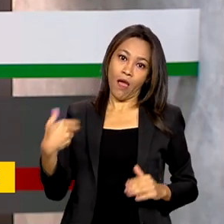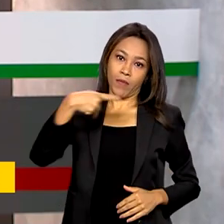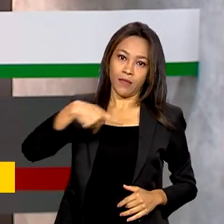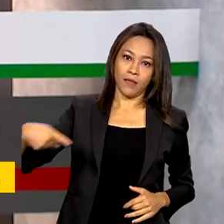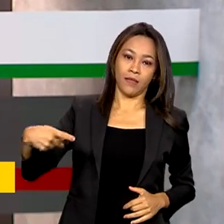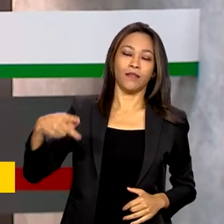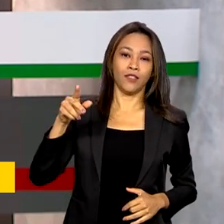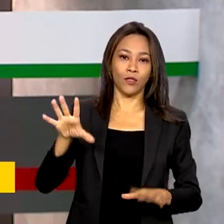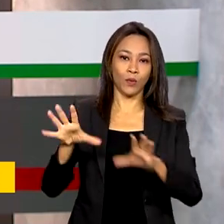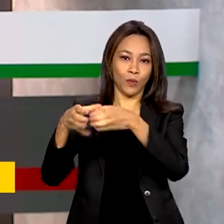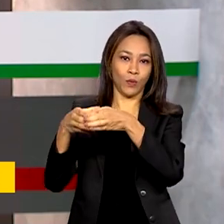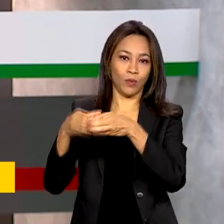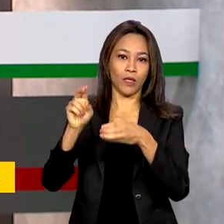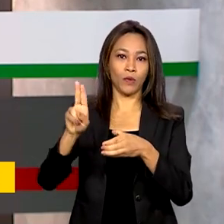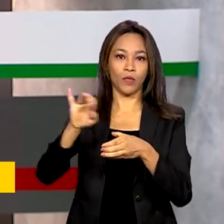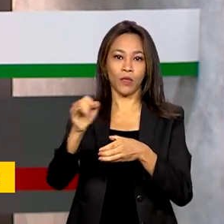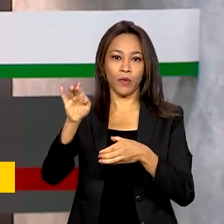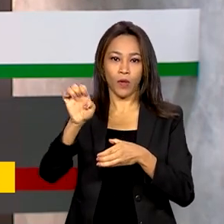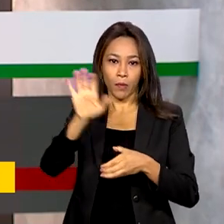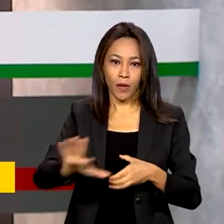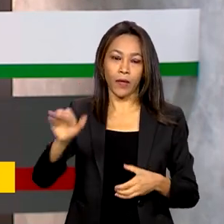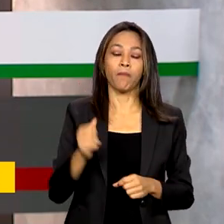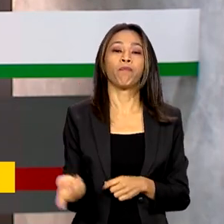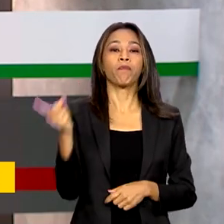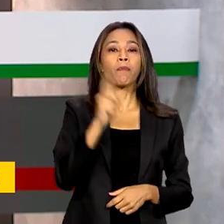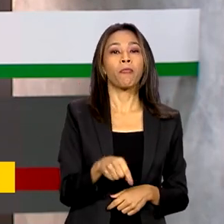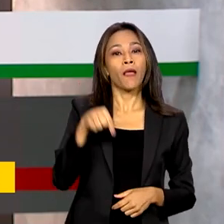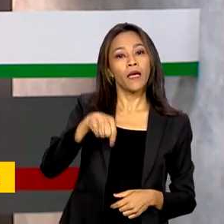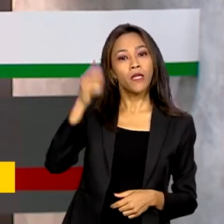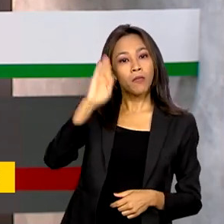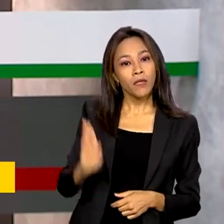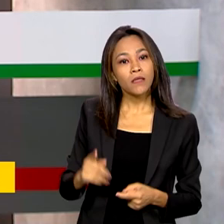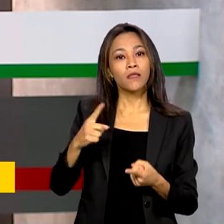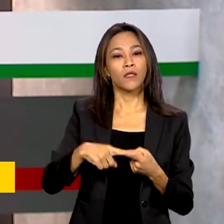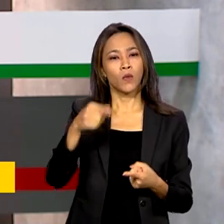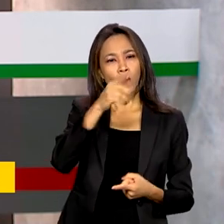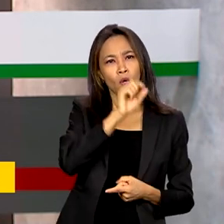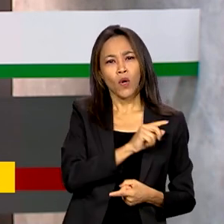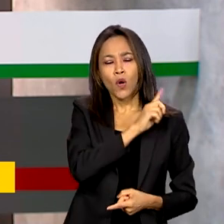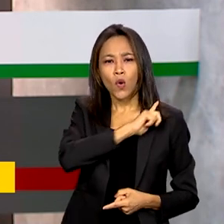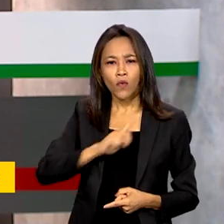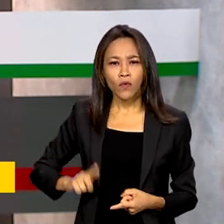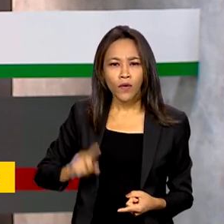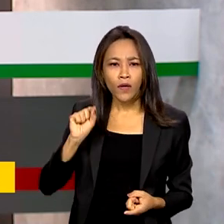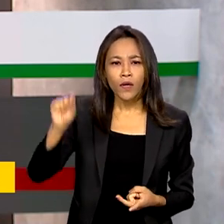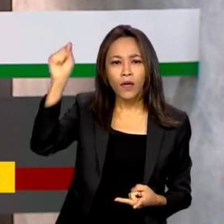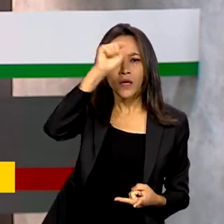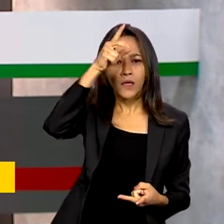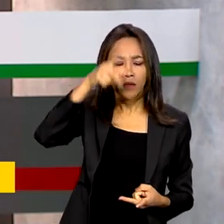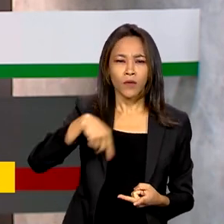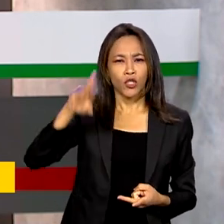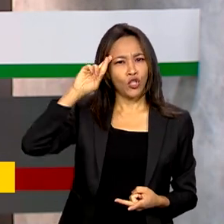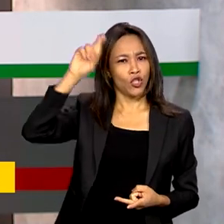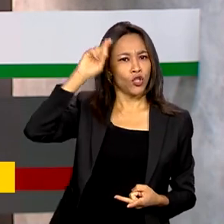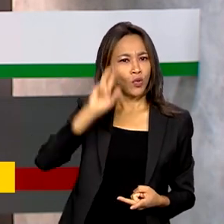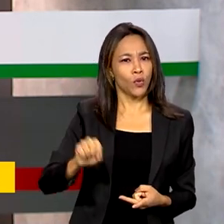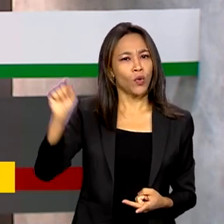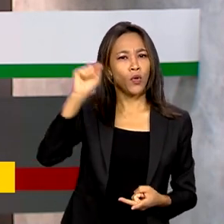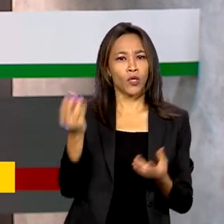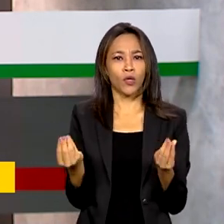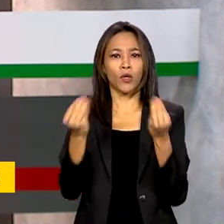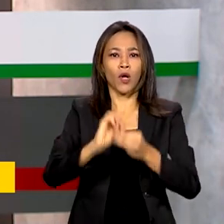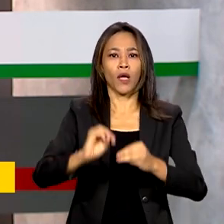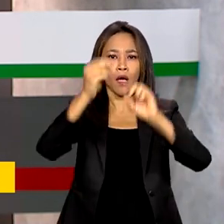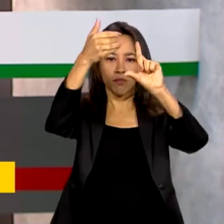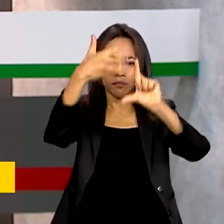e aqui no Brasil governadores prefeitos e gestores têm até hoje para enviar por meio da plataforma Mãos à Obra as